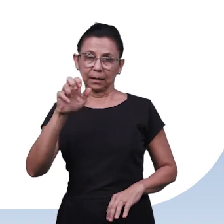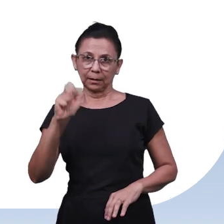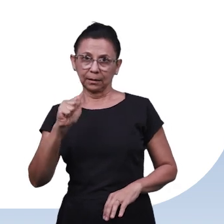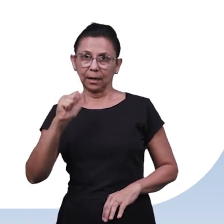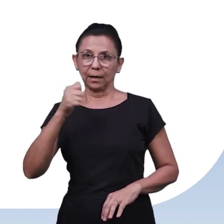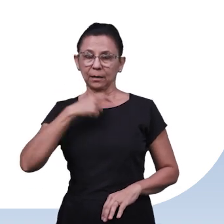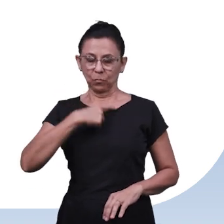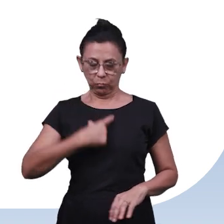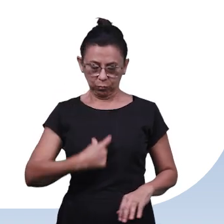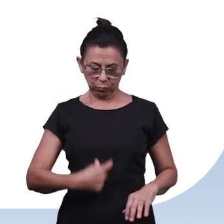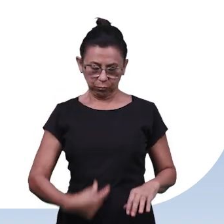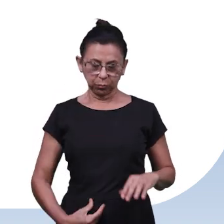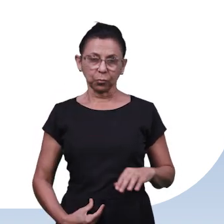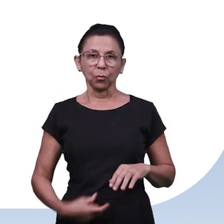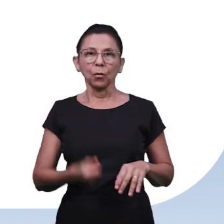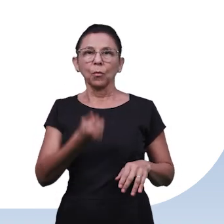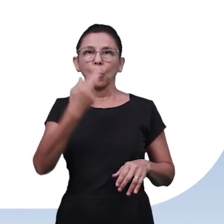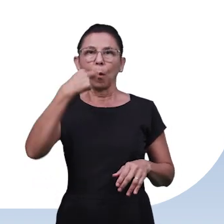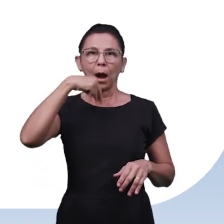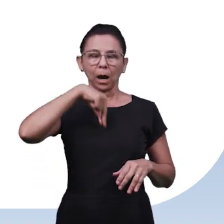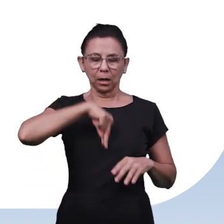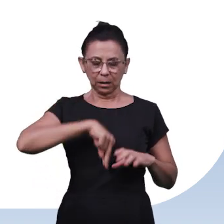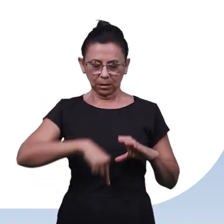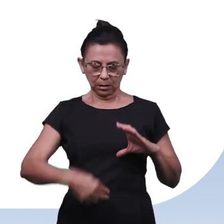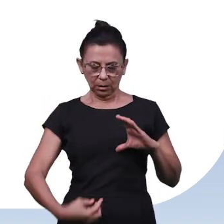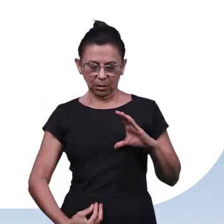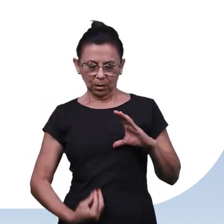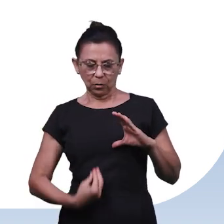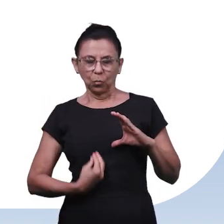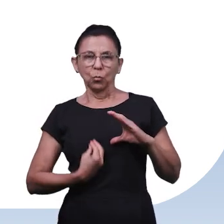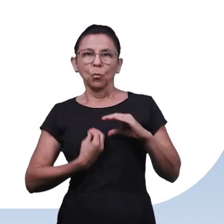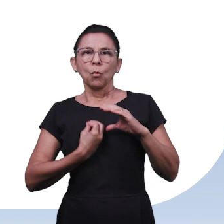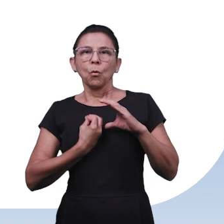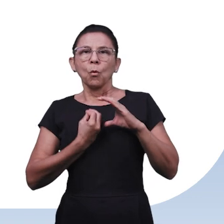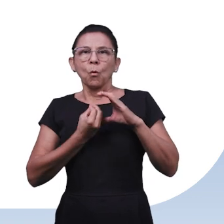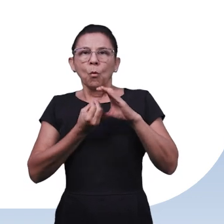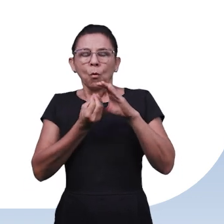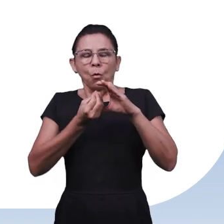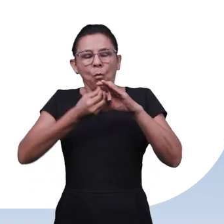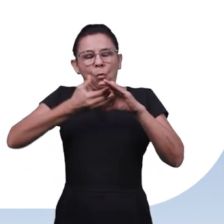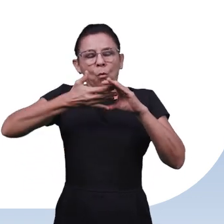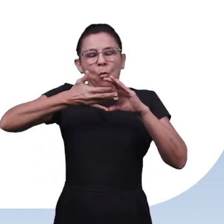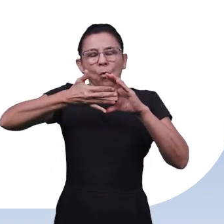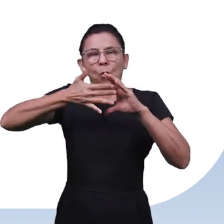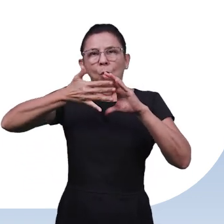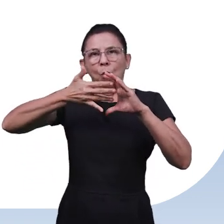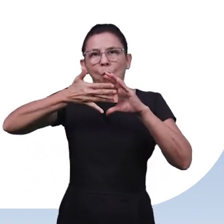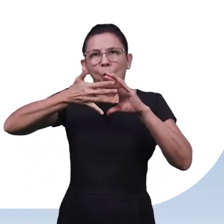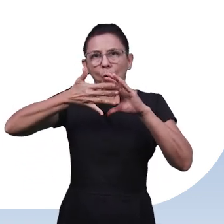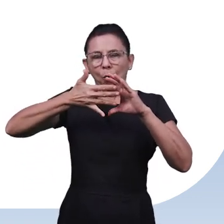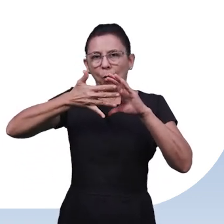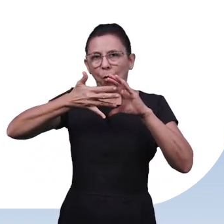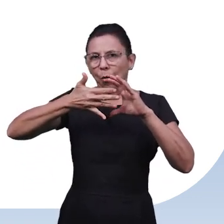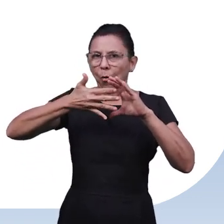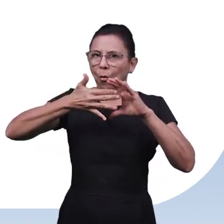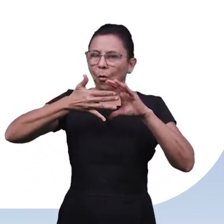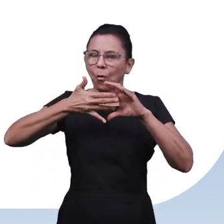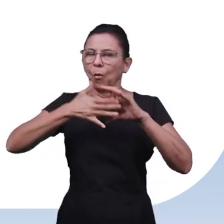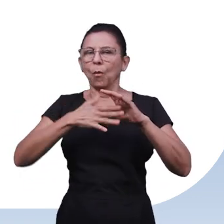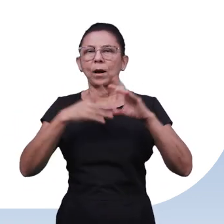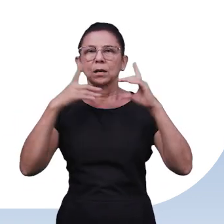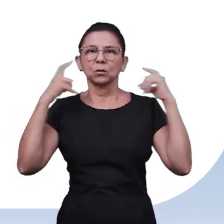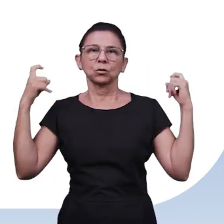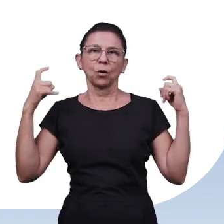falamos, e aqui nós temos o nosso primeiro som. Essas microvariações, ou